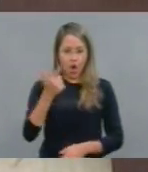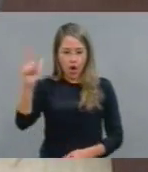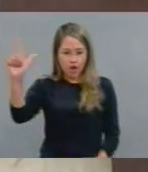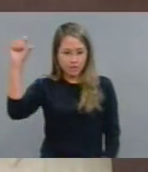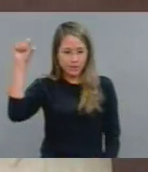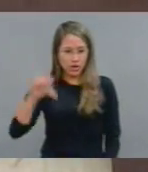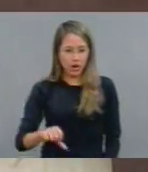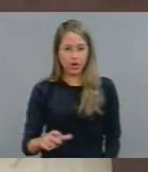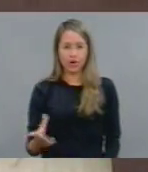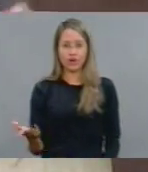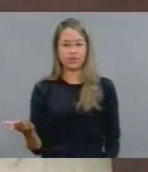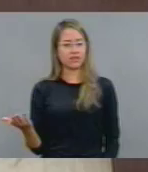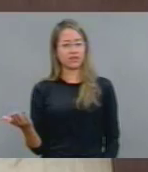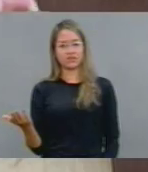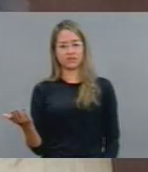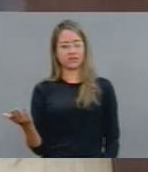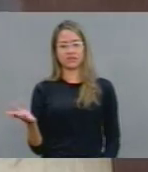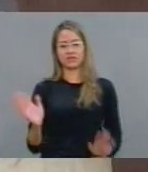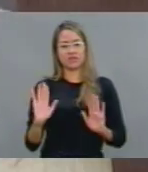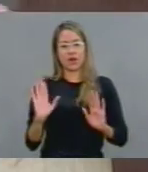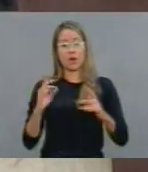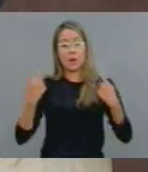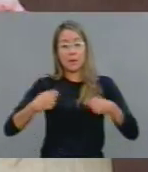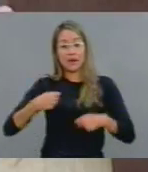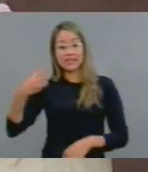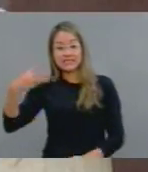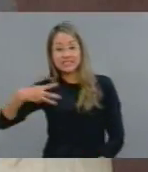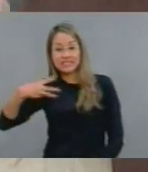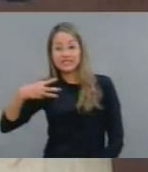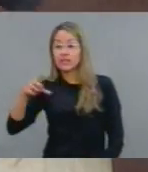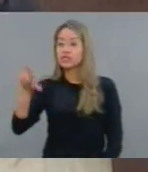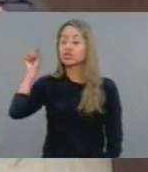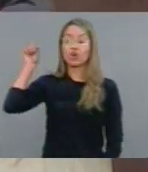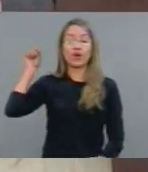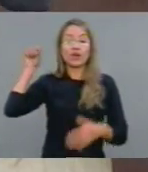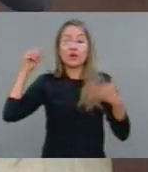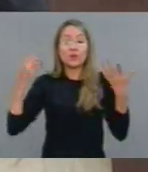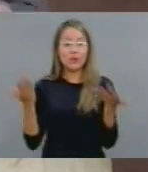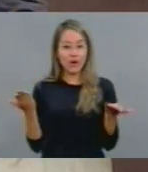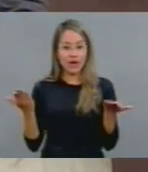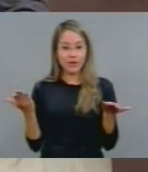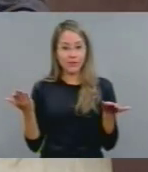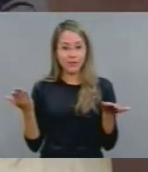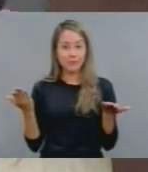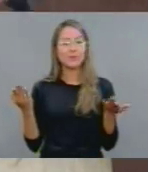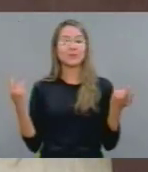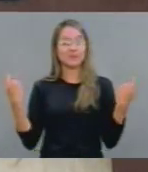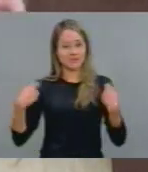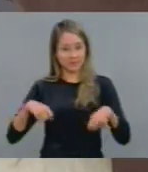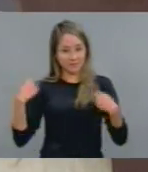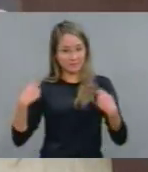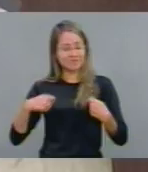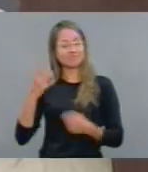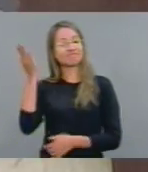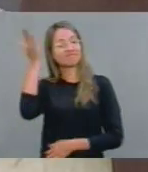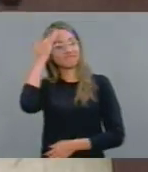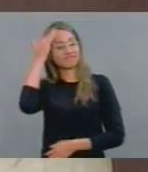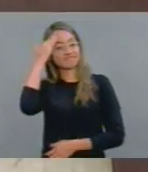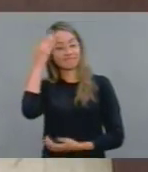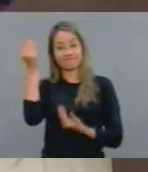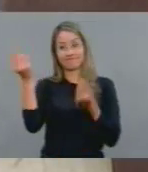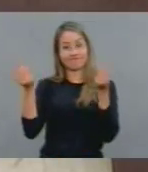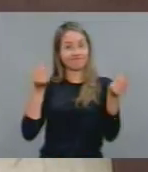Brasil em recessão. Nós precisamos de um terceiro campo que venha desde baixo,